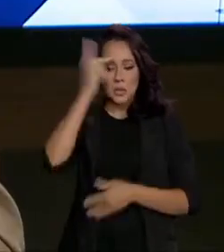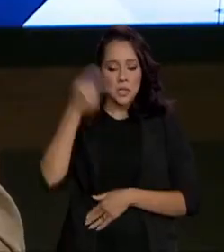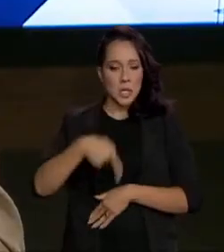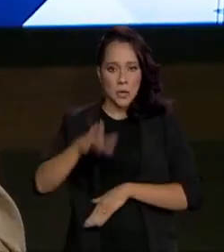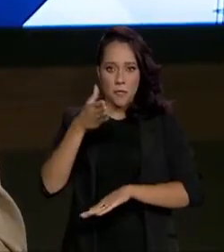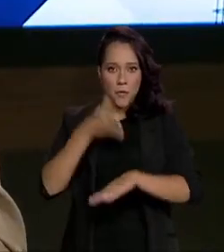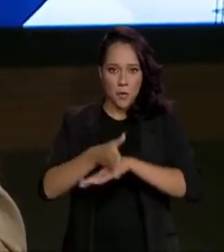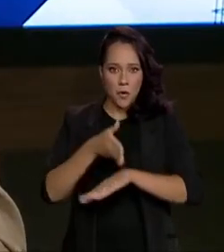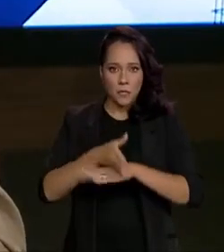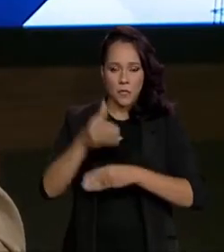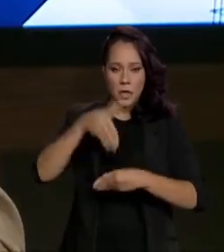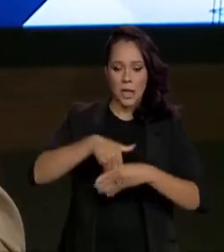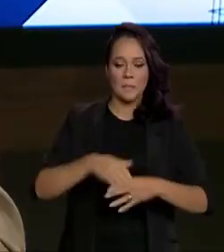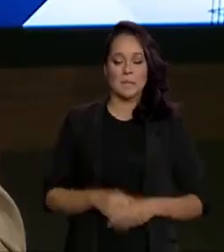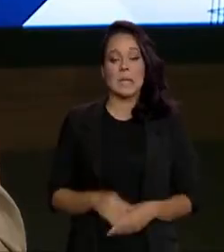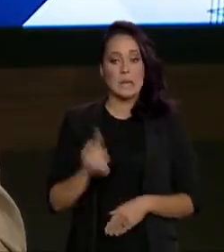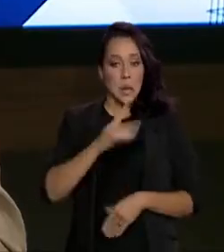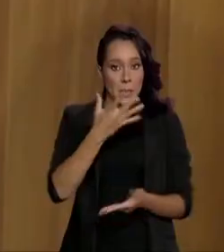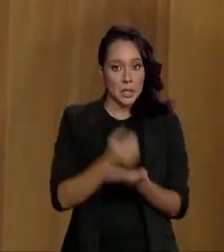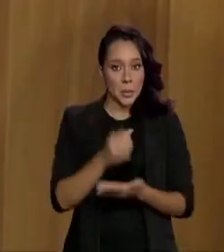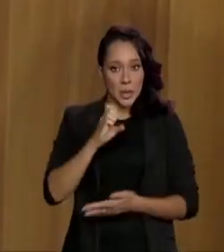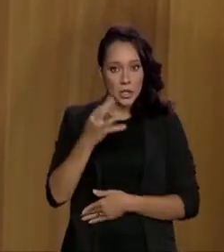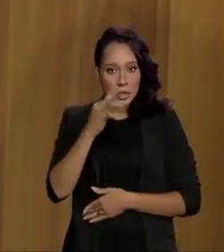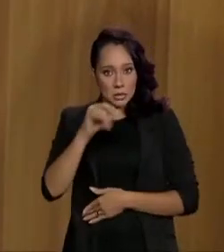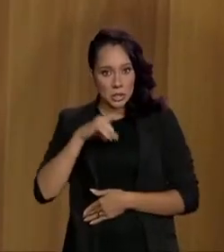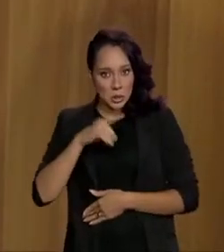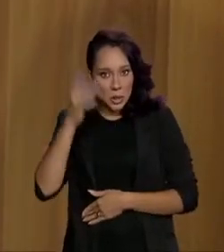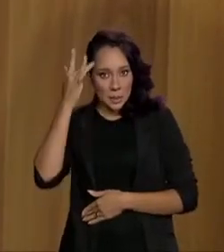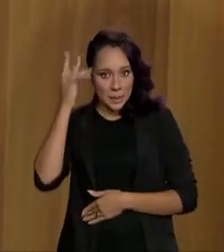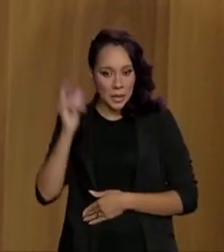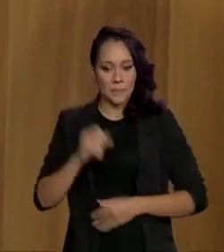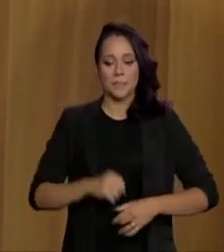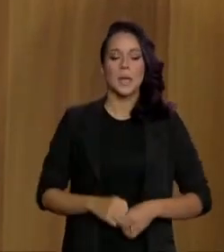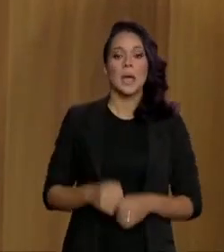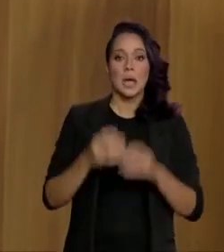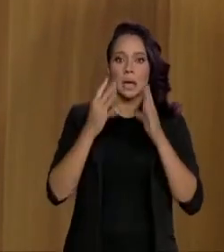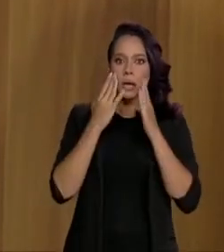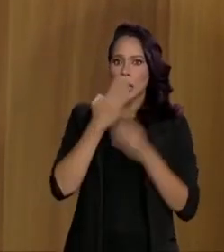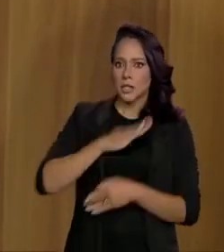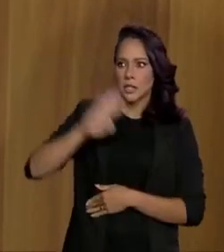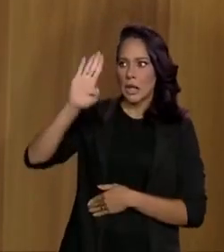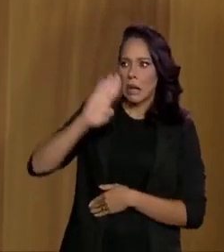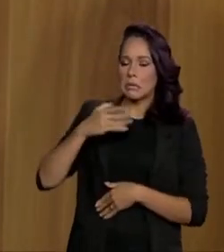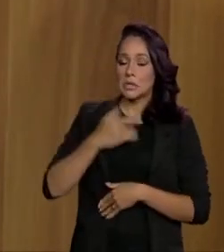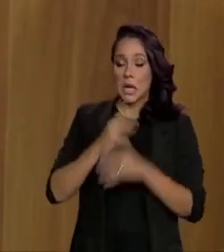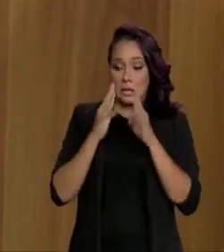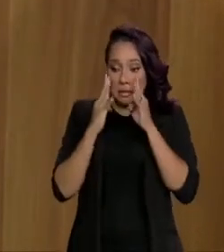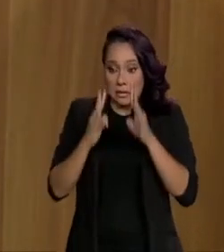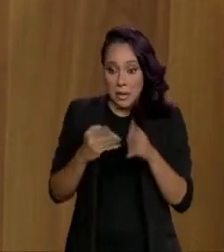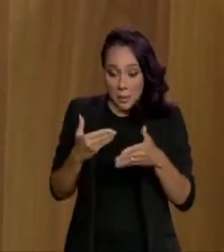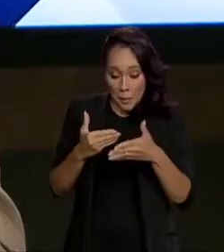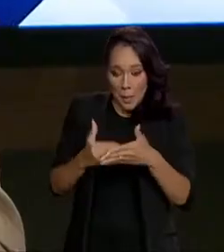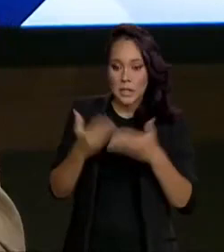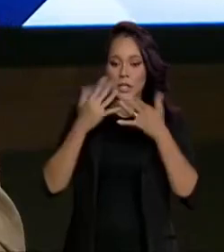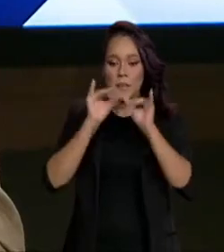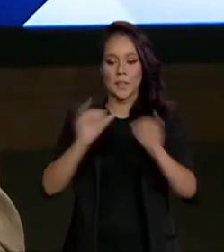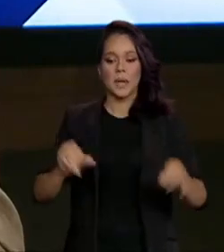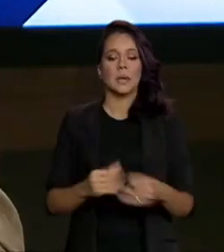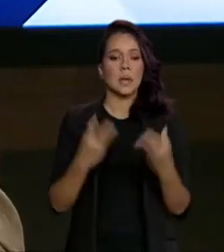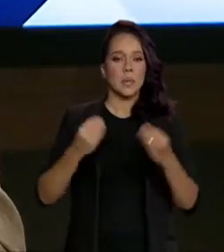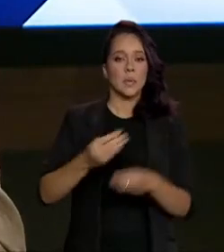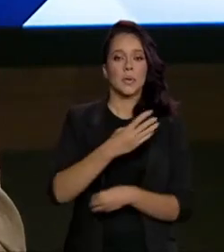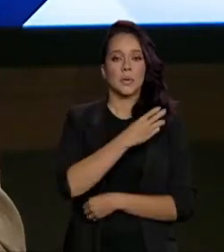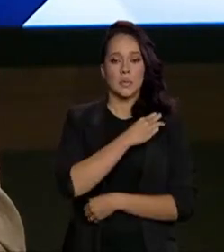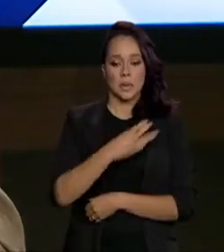não baixou o e-título só tem até amanhã. E candidatos se concentram em últimas horas antes de campanha. Maioria dos ministros